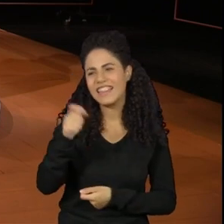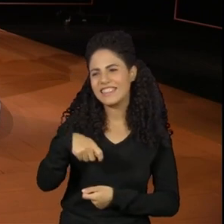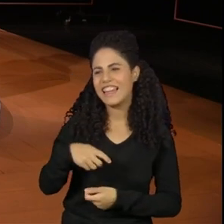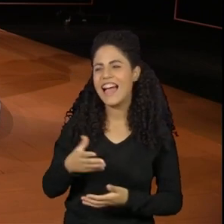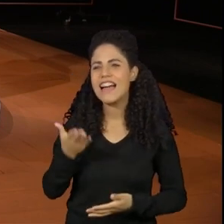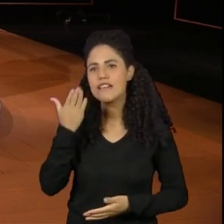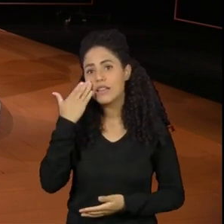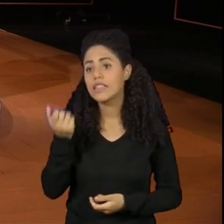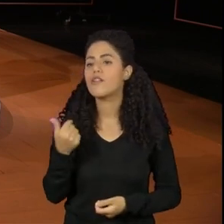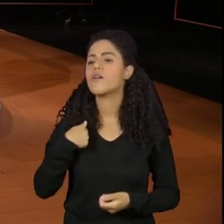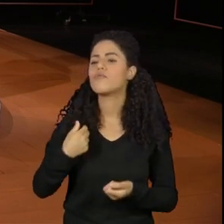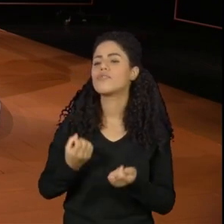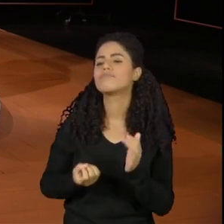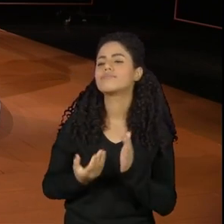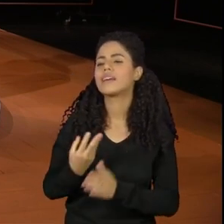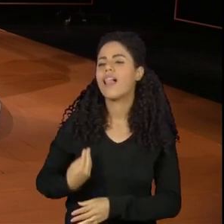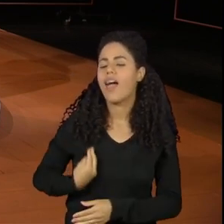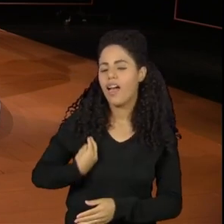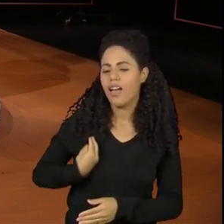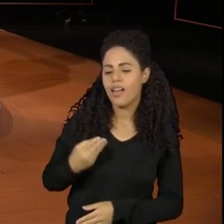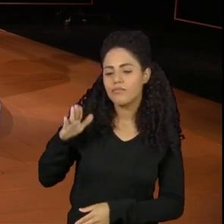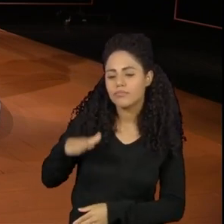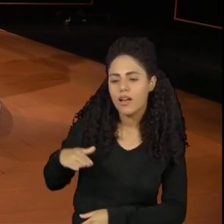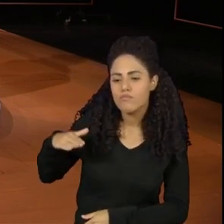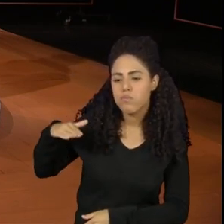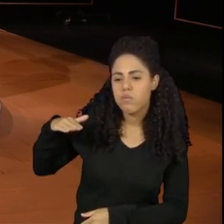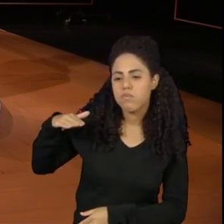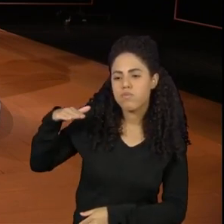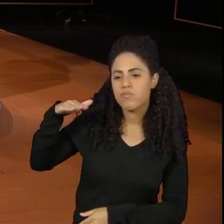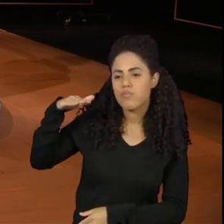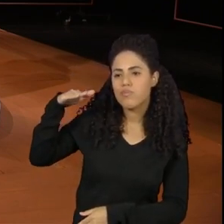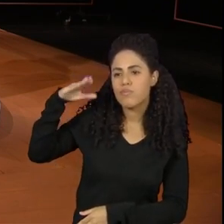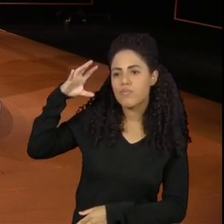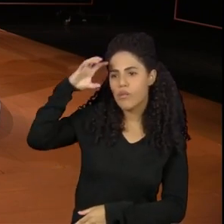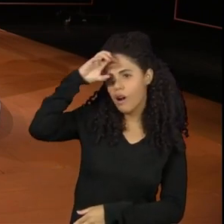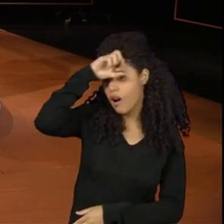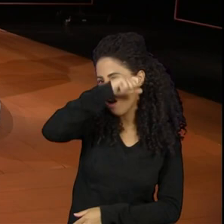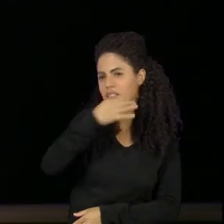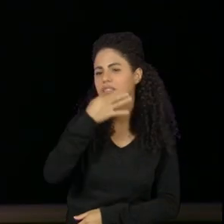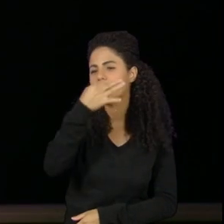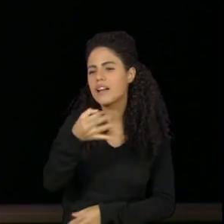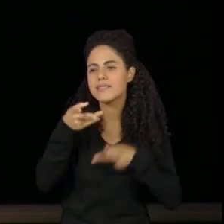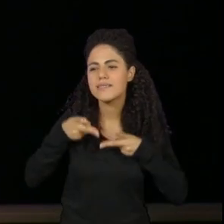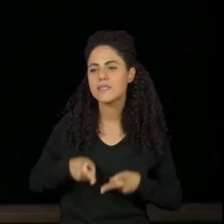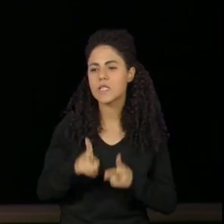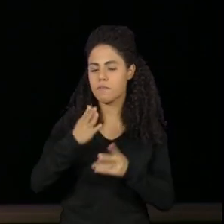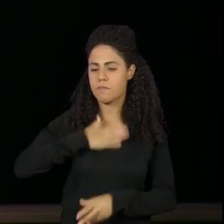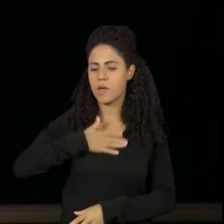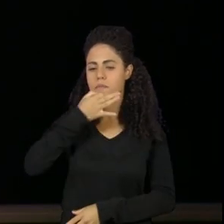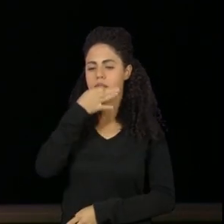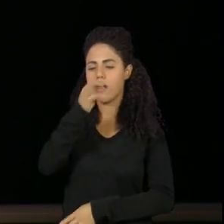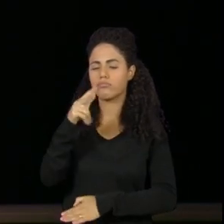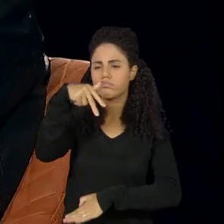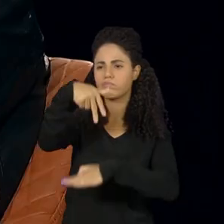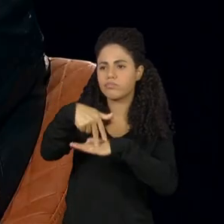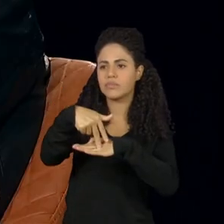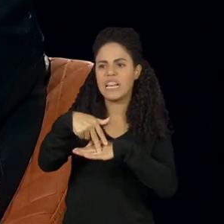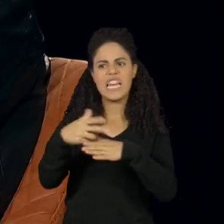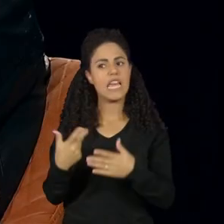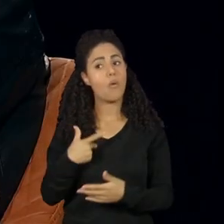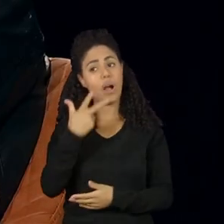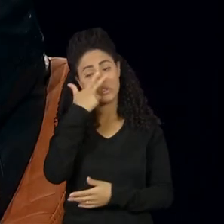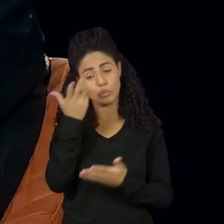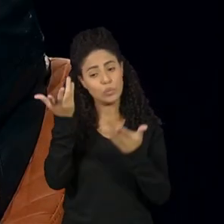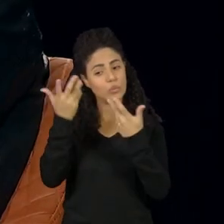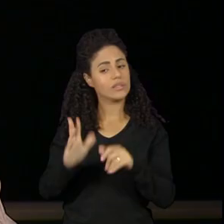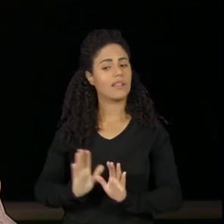Então, eu já fui criando uma fama, assim, de ser um... questionador. Um contestador, questionador, assim. Então, acho que eles não gostavam muito de mim nesse